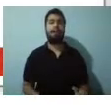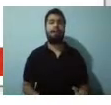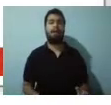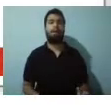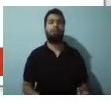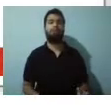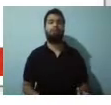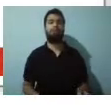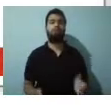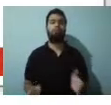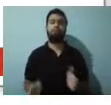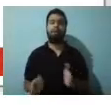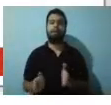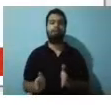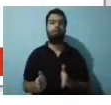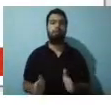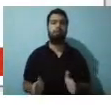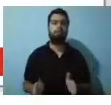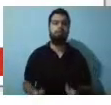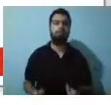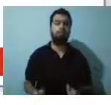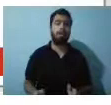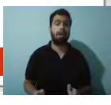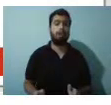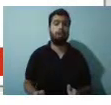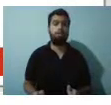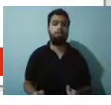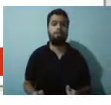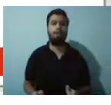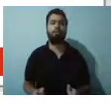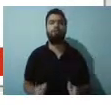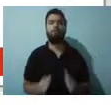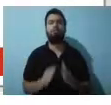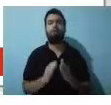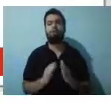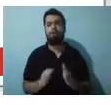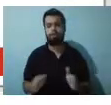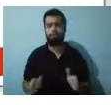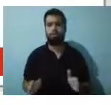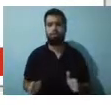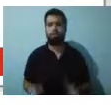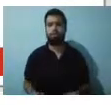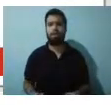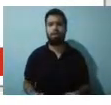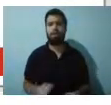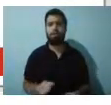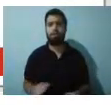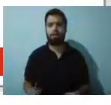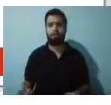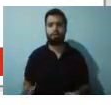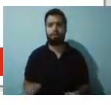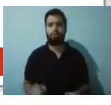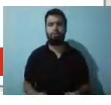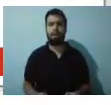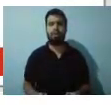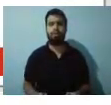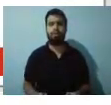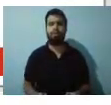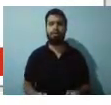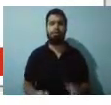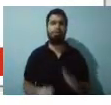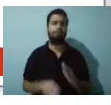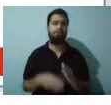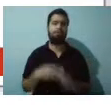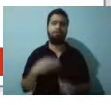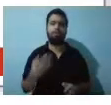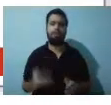tem mais somente disputa entre Estados Unidos e a União Soviética. A União Soviética acabou, tá bom? Acabou a União Soviética, por